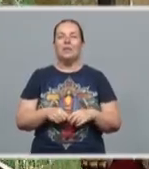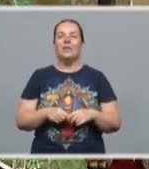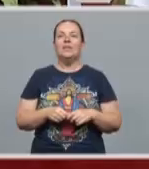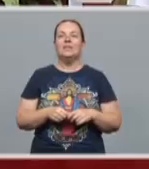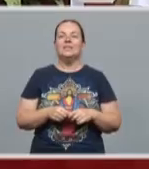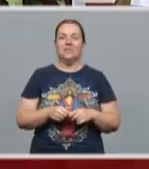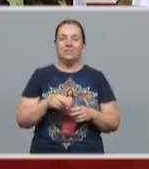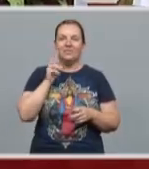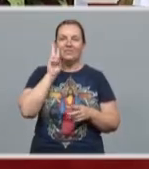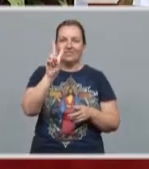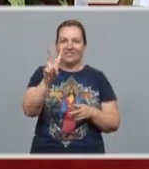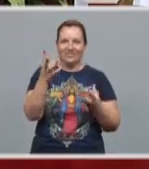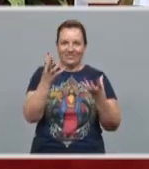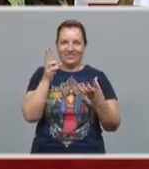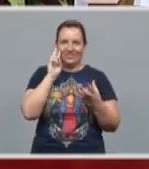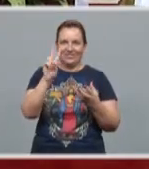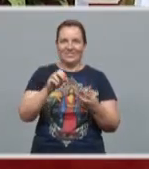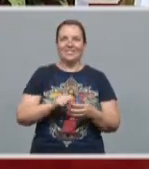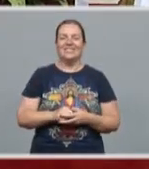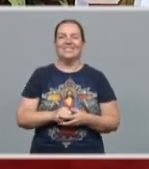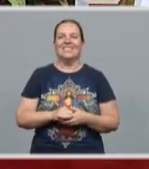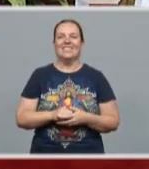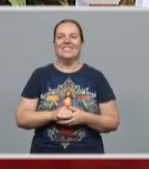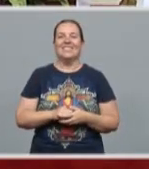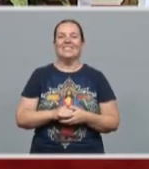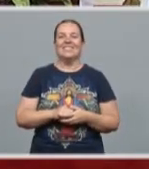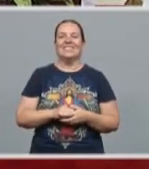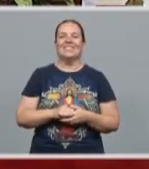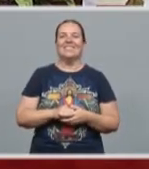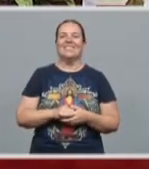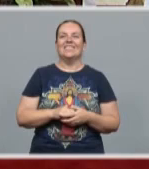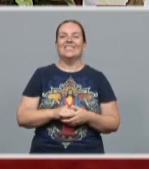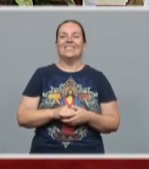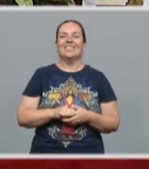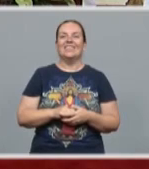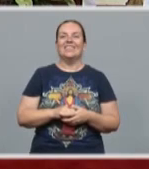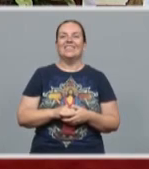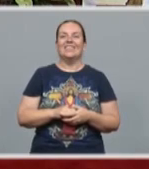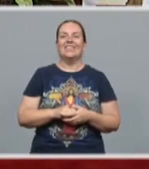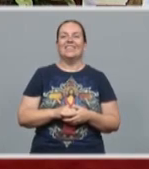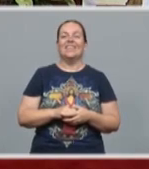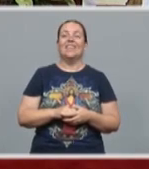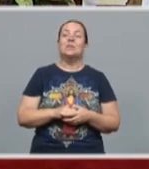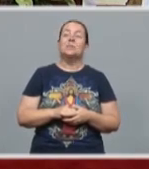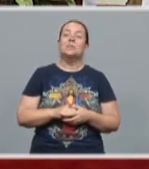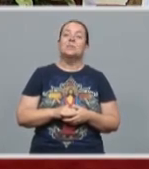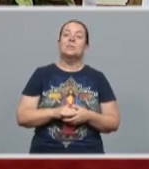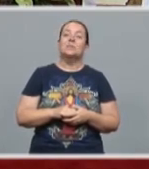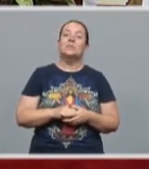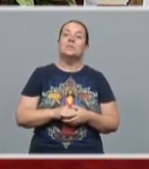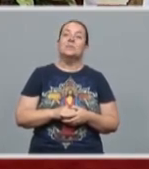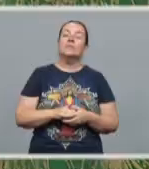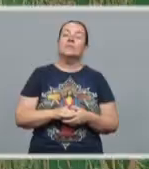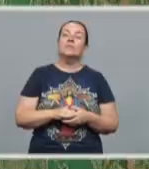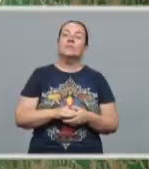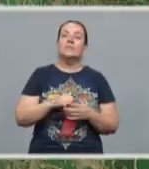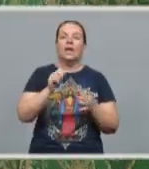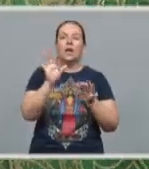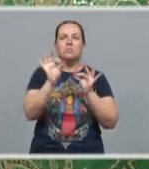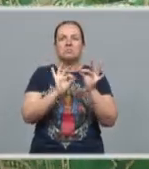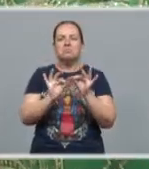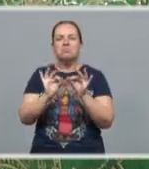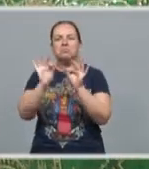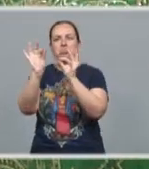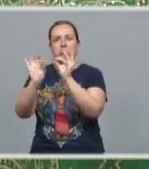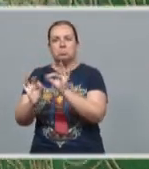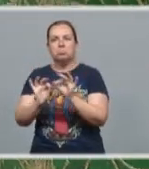ver? Segura aqui. Não é melhor fazer assim, né? Uma peça de ornamentação, que lindo, né?